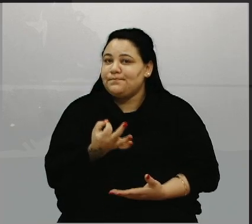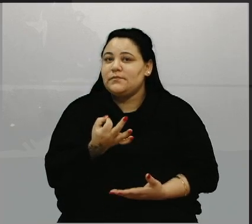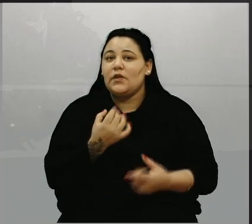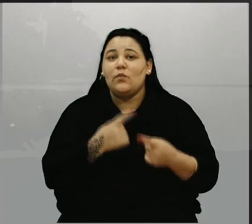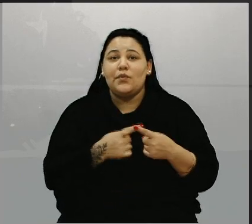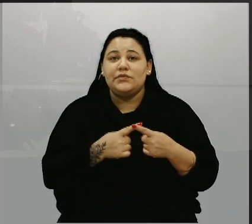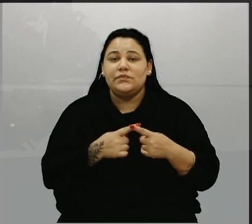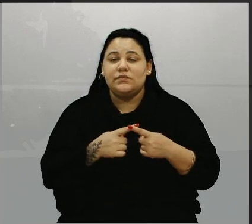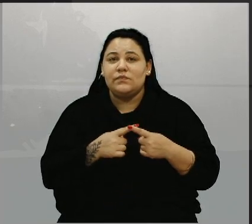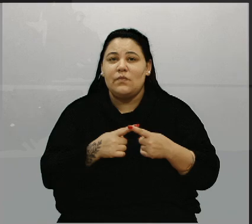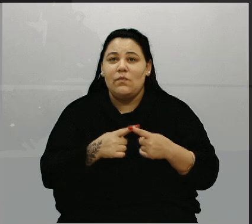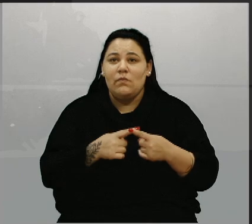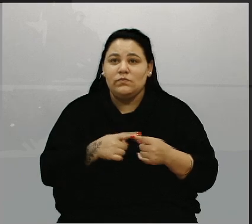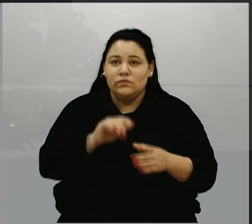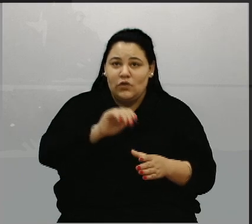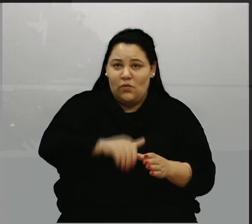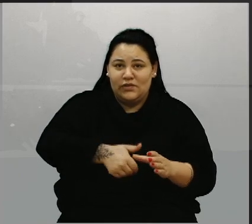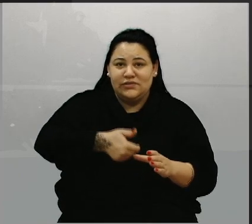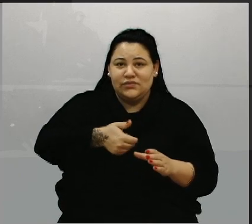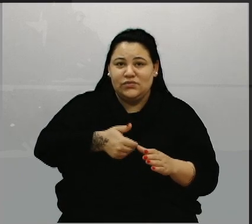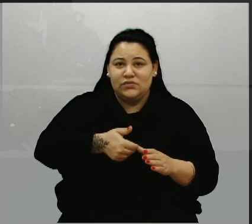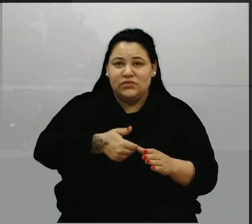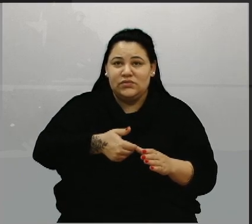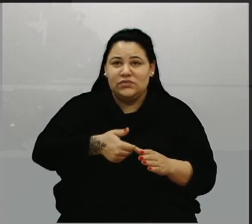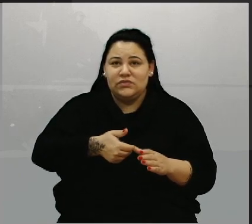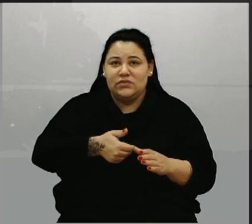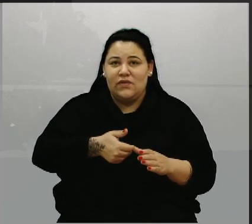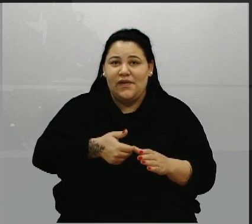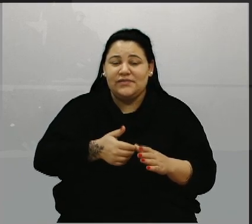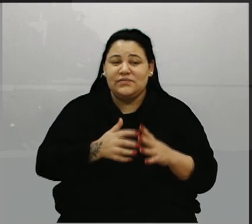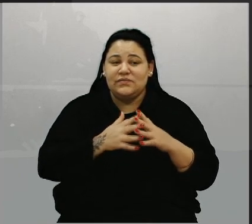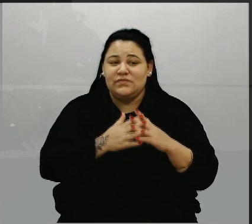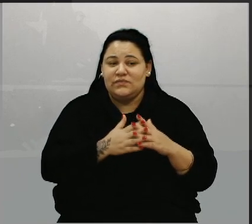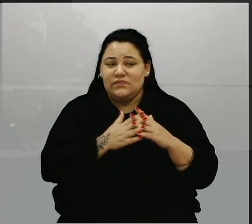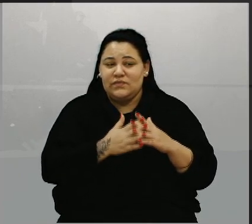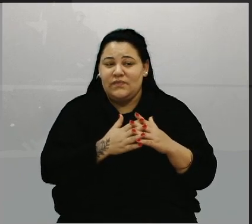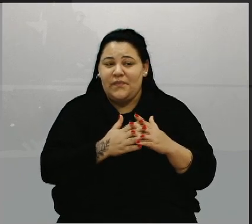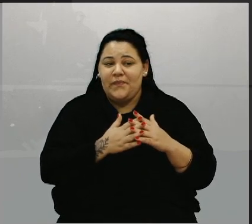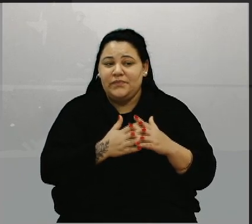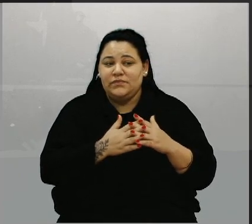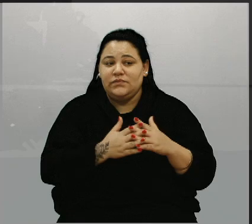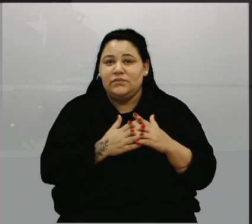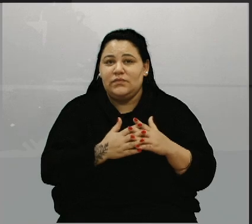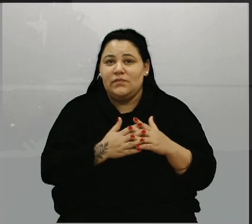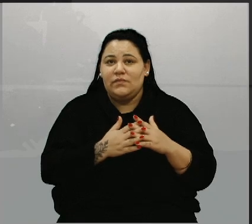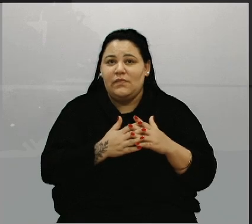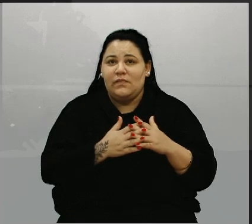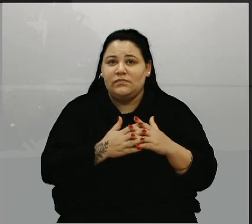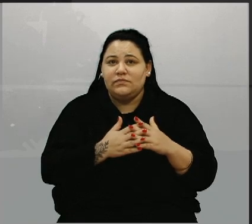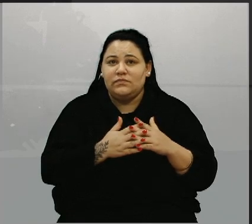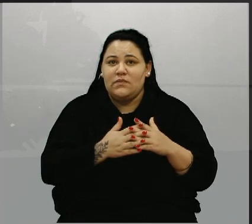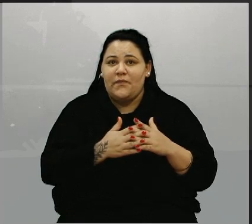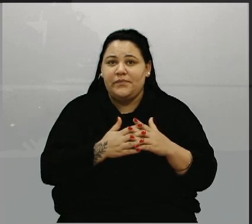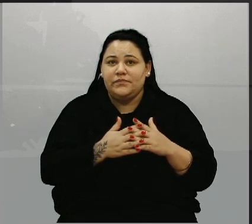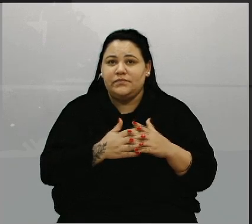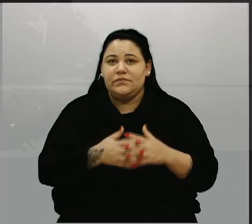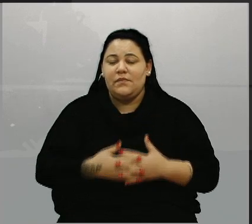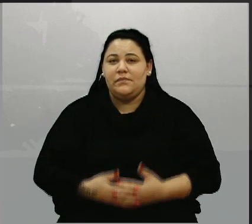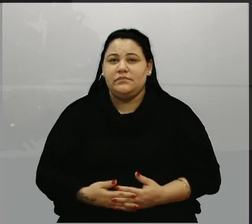embaixo a situação está bem complicada, bem complicada. O vereador D'Ambros, é sobre essa específica, depois eu dou